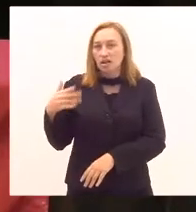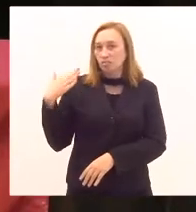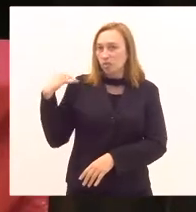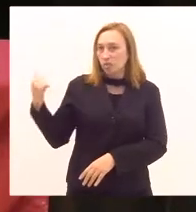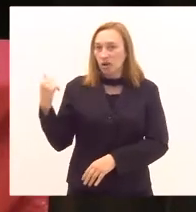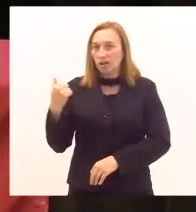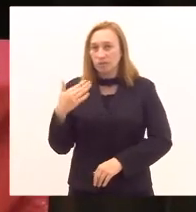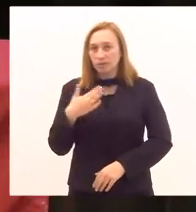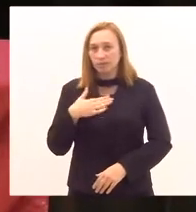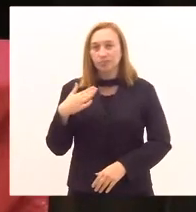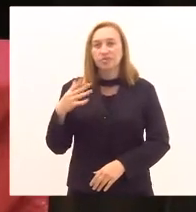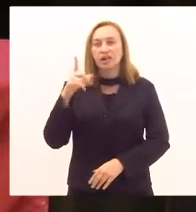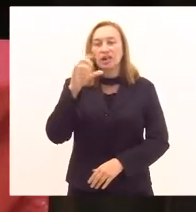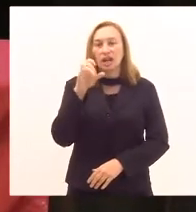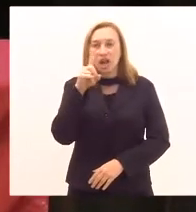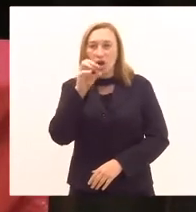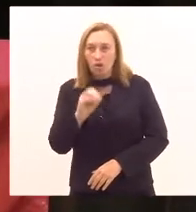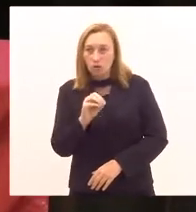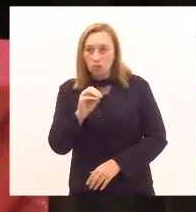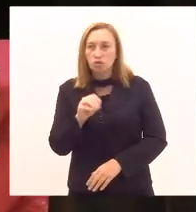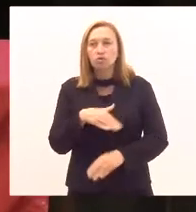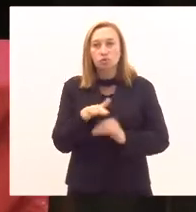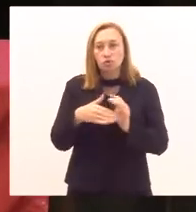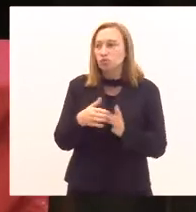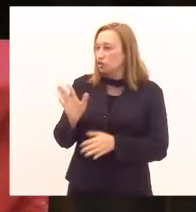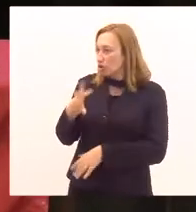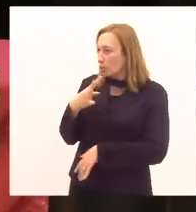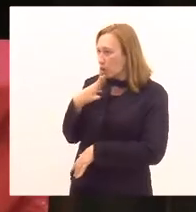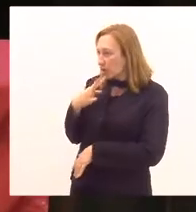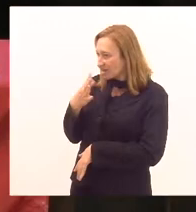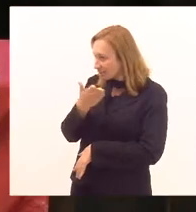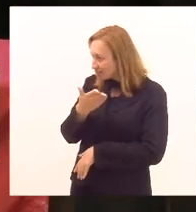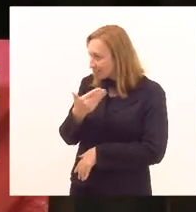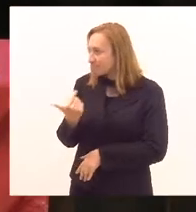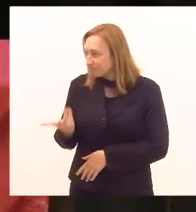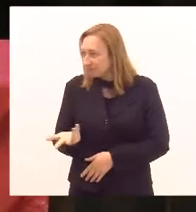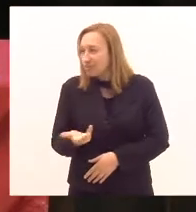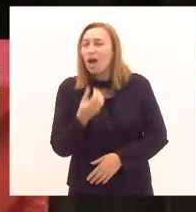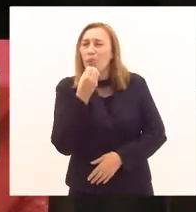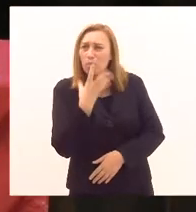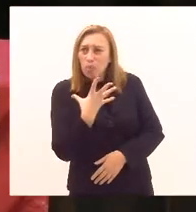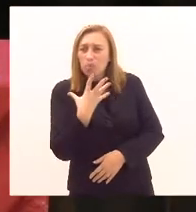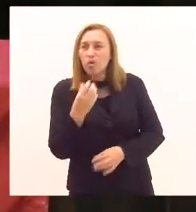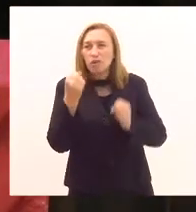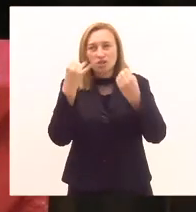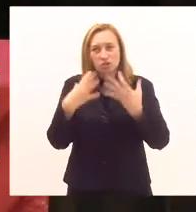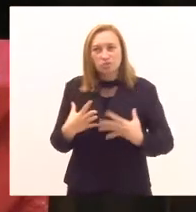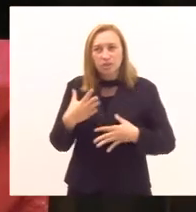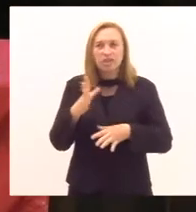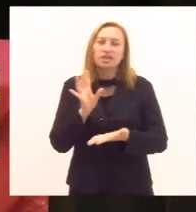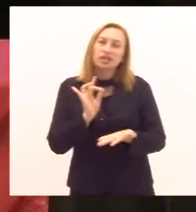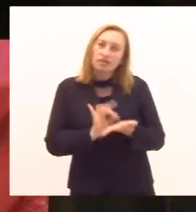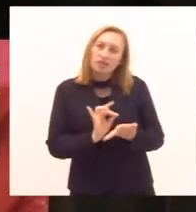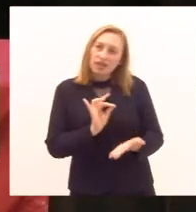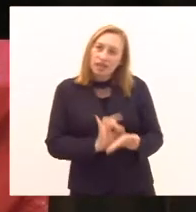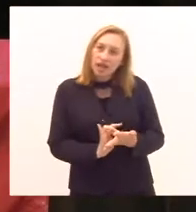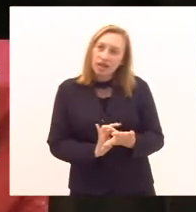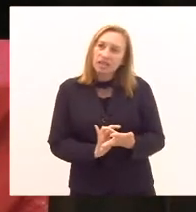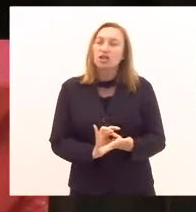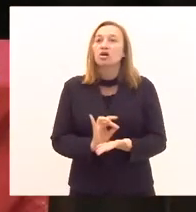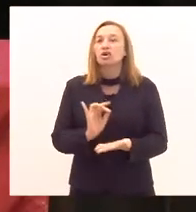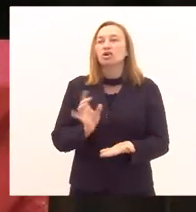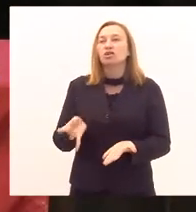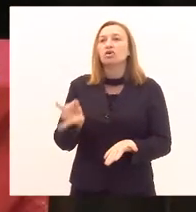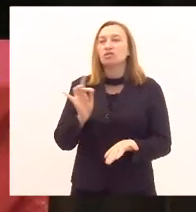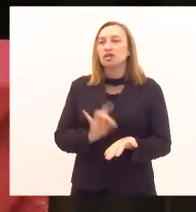lado, Cláudio Nascimento, todos conhecem. É bom que se esclareça, na verdade, que o